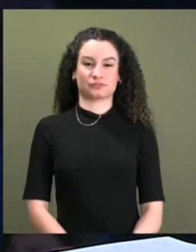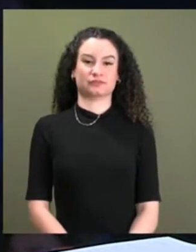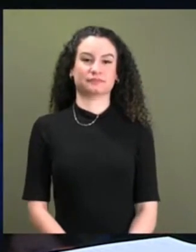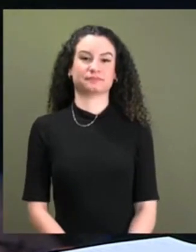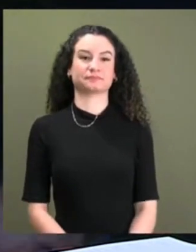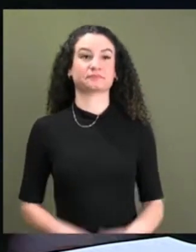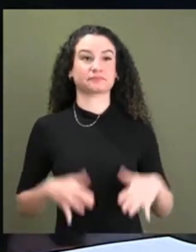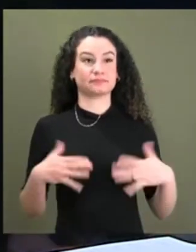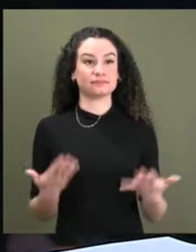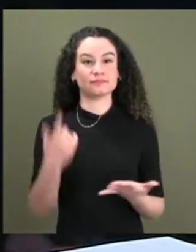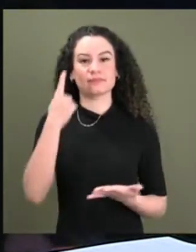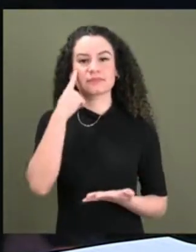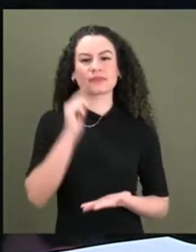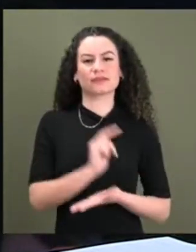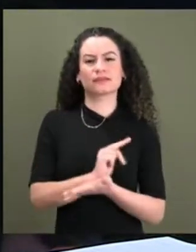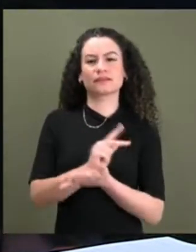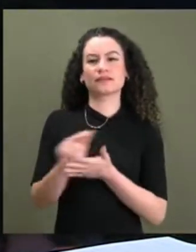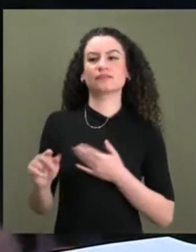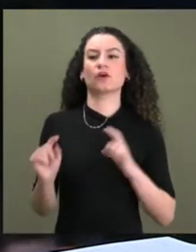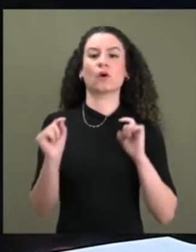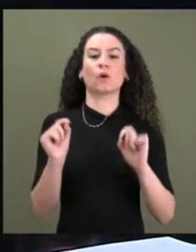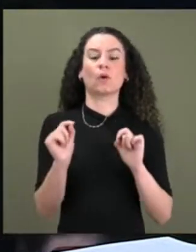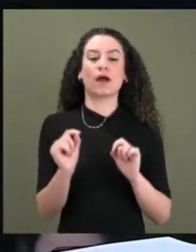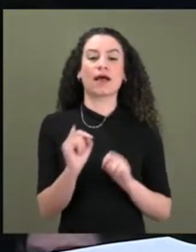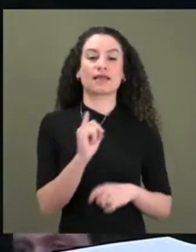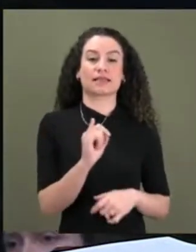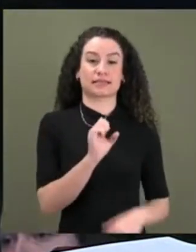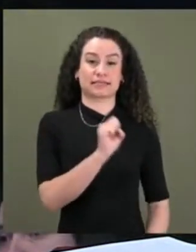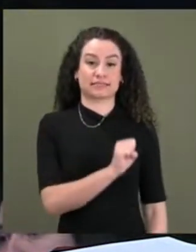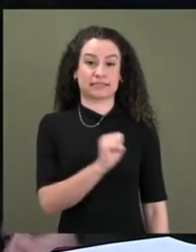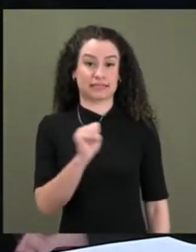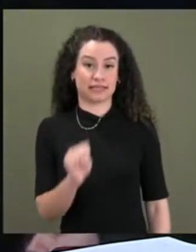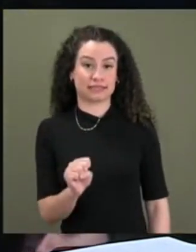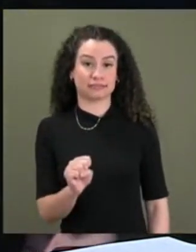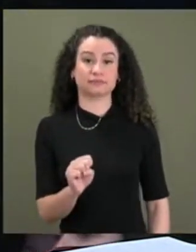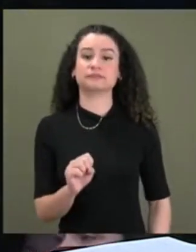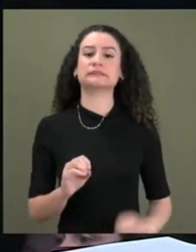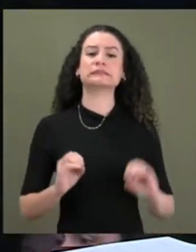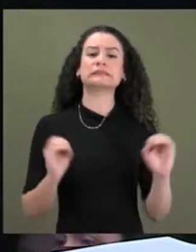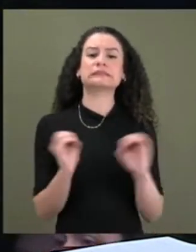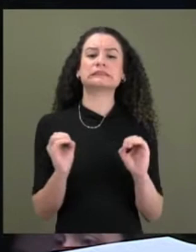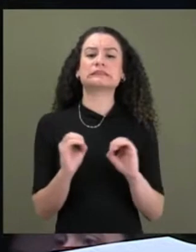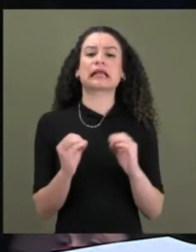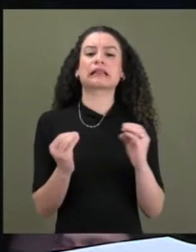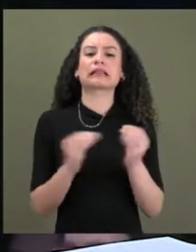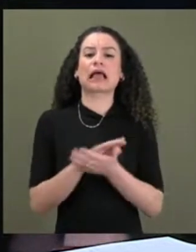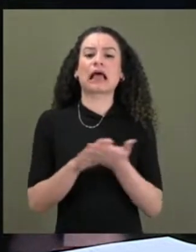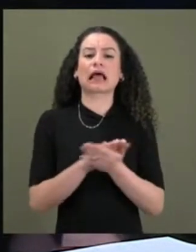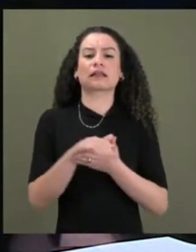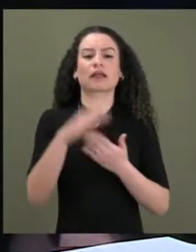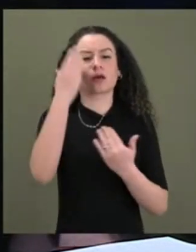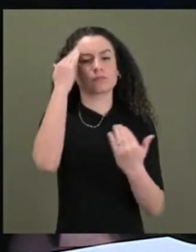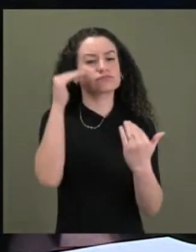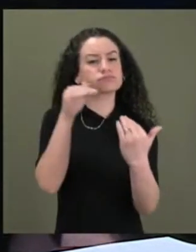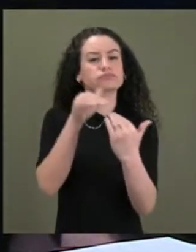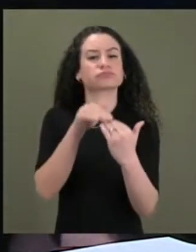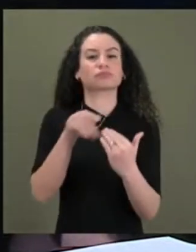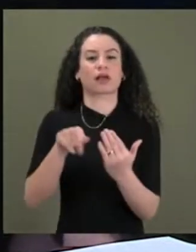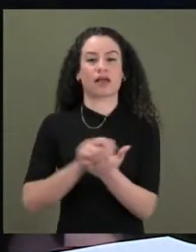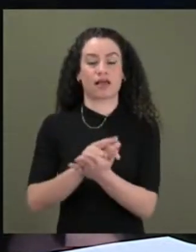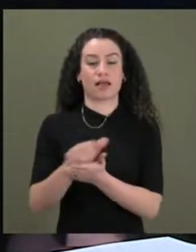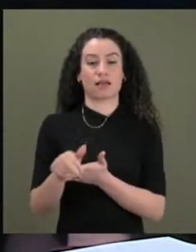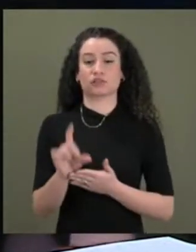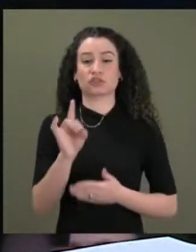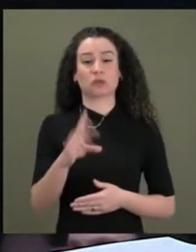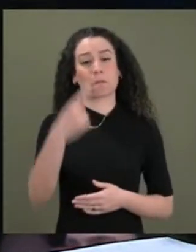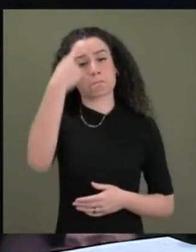milhares e milhares de legislações municipais de ISS, sem nenhuma coerência entre elas, apenas pensando no